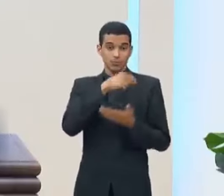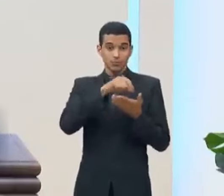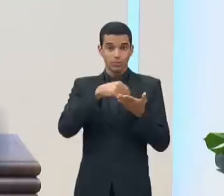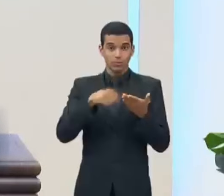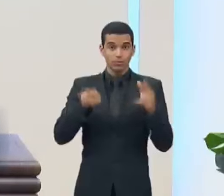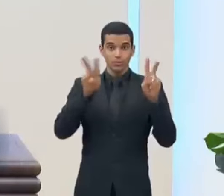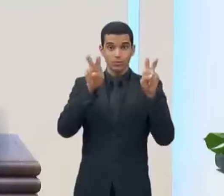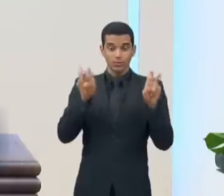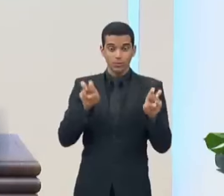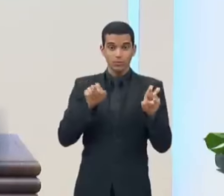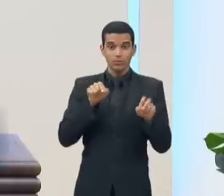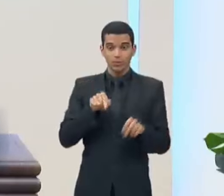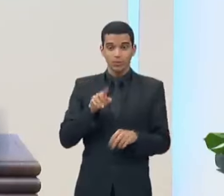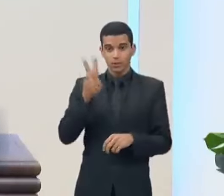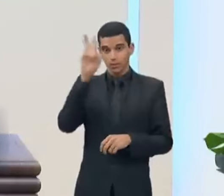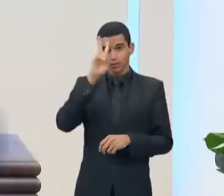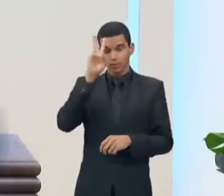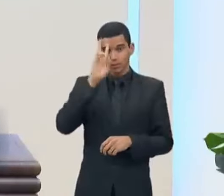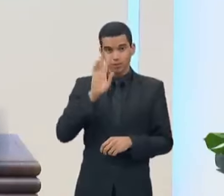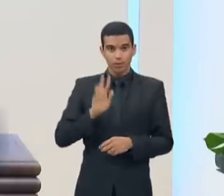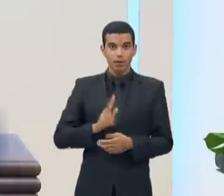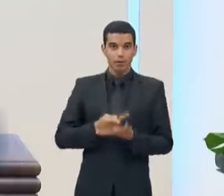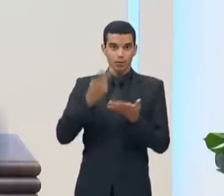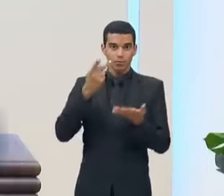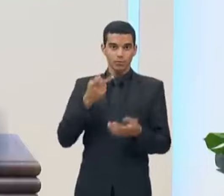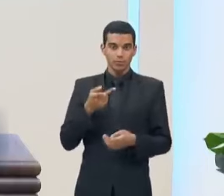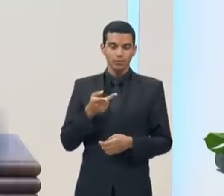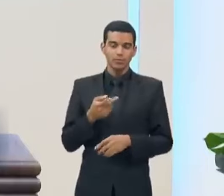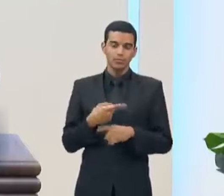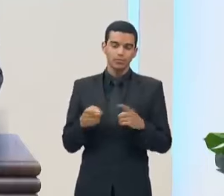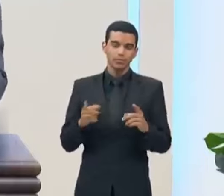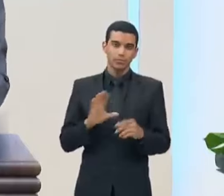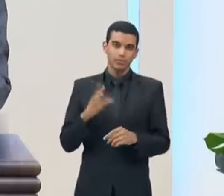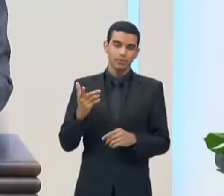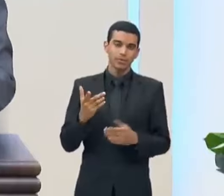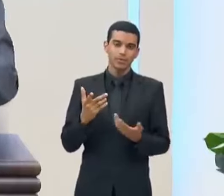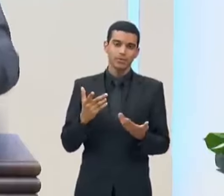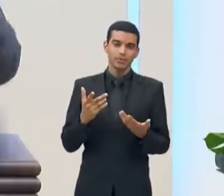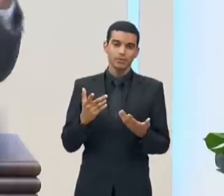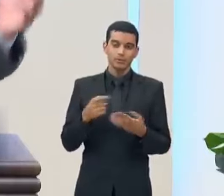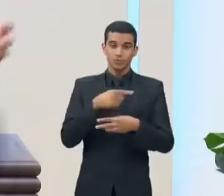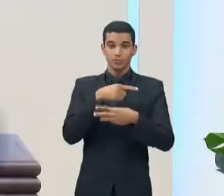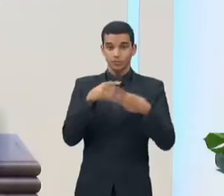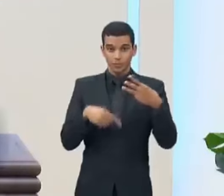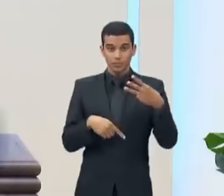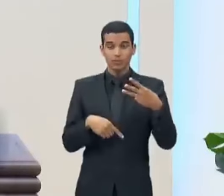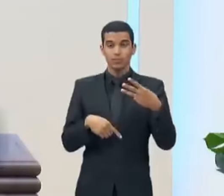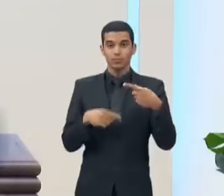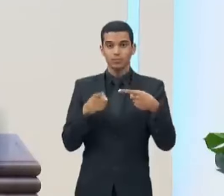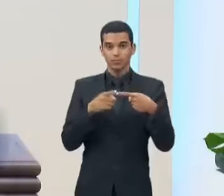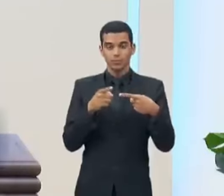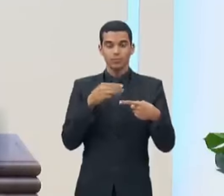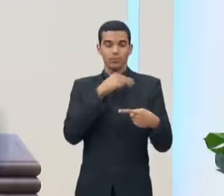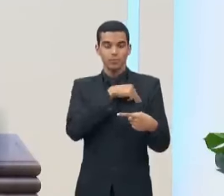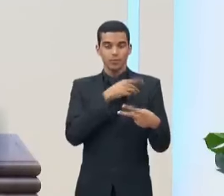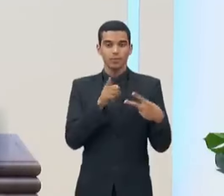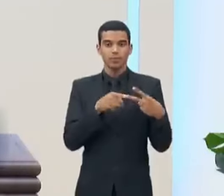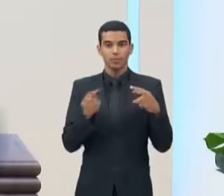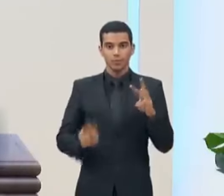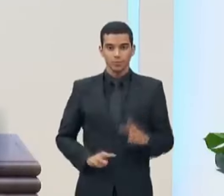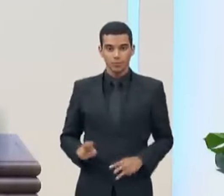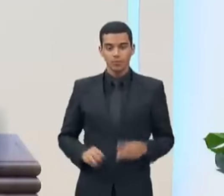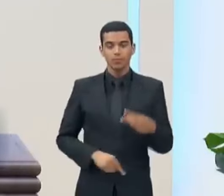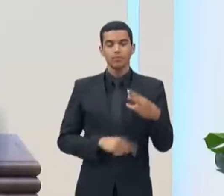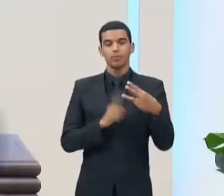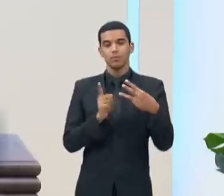a situação deste leproso, mas é claro que os 3 evangelistas, Mateus, Marcos e